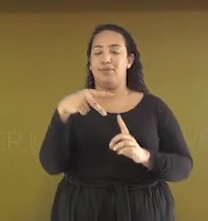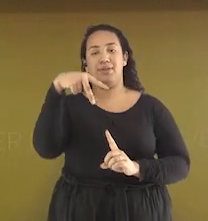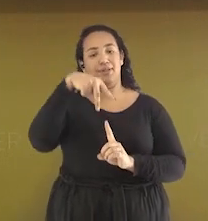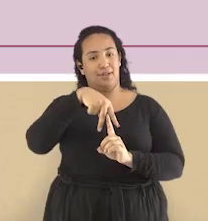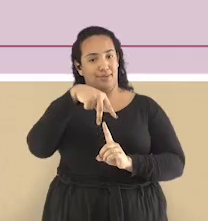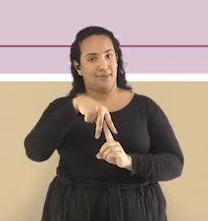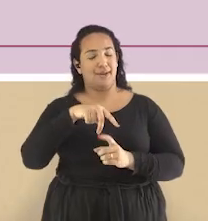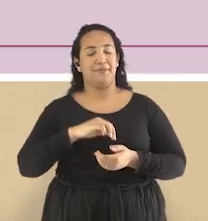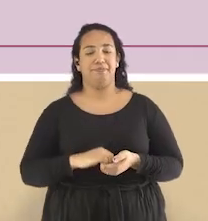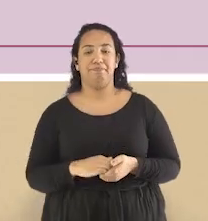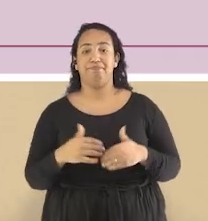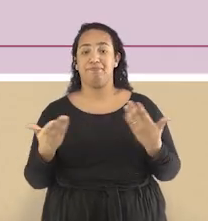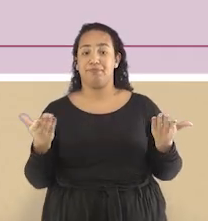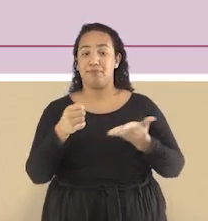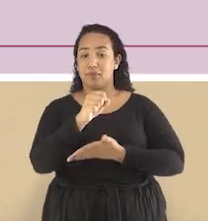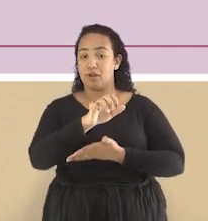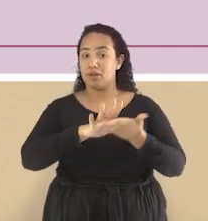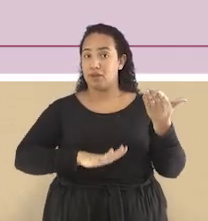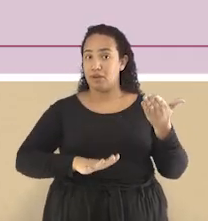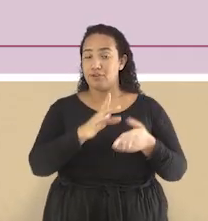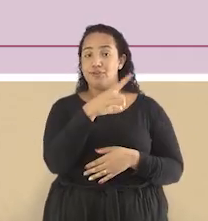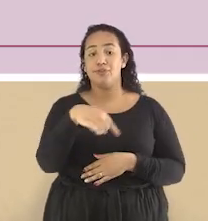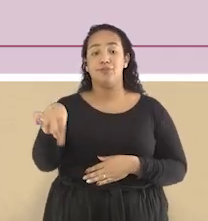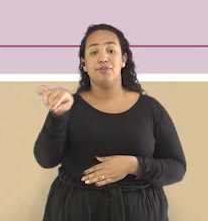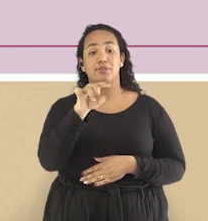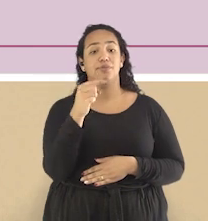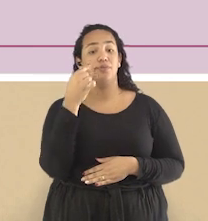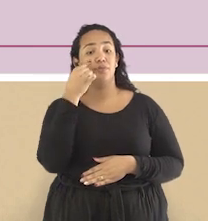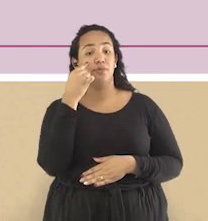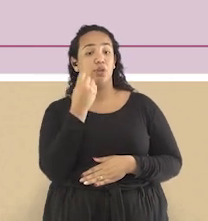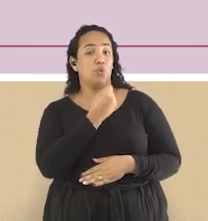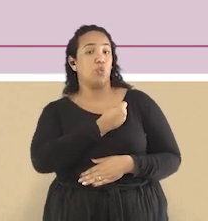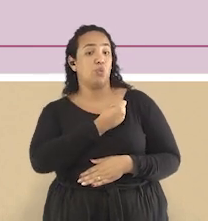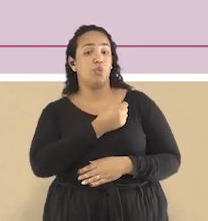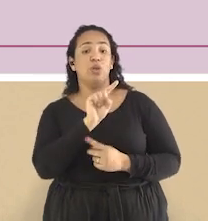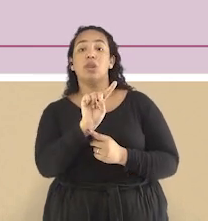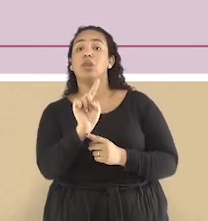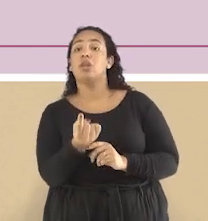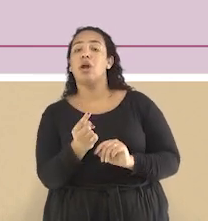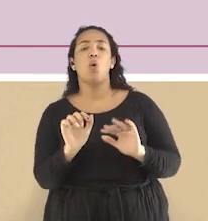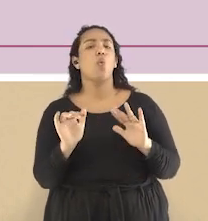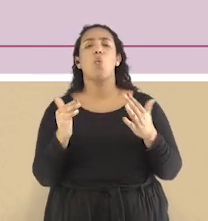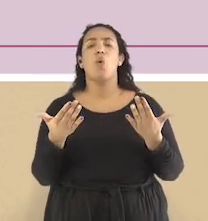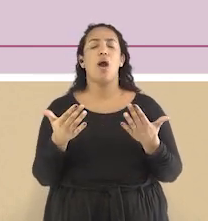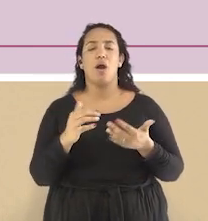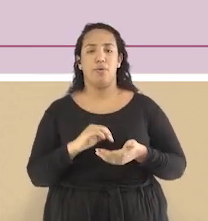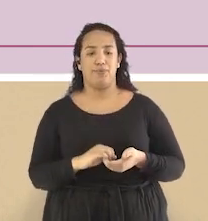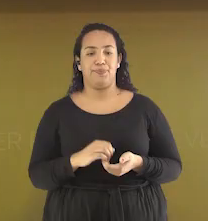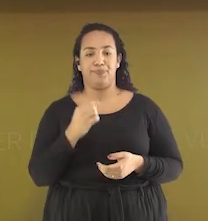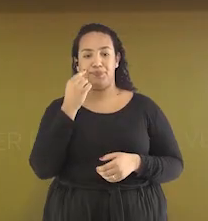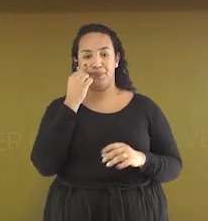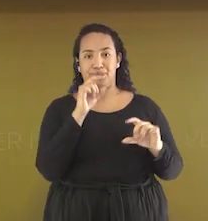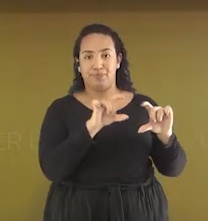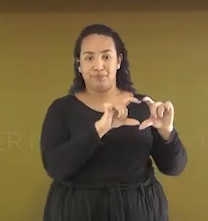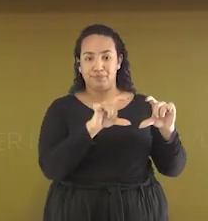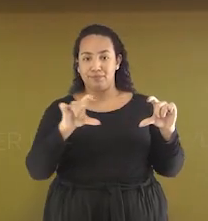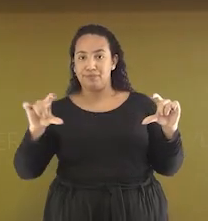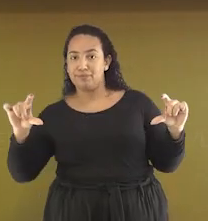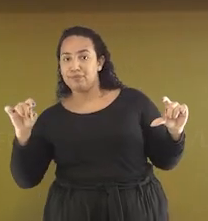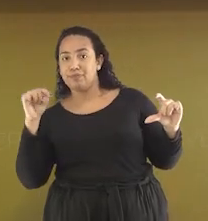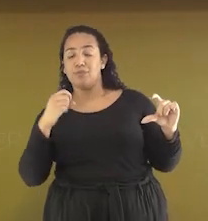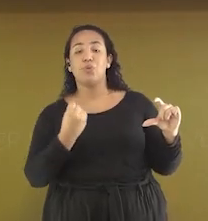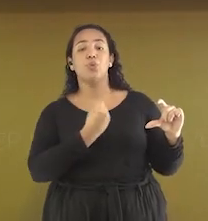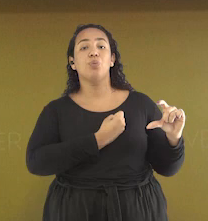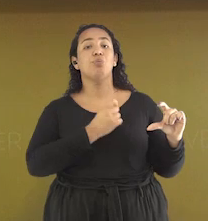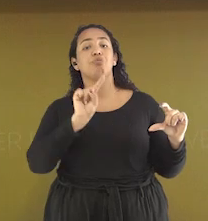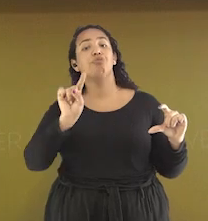e naturais. Vamos fazer uma atividade? Identifique quais são os números decimais. Nesse rol aqui